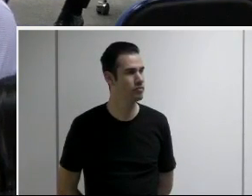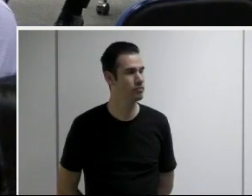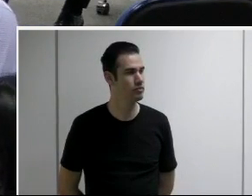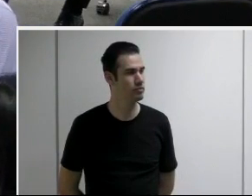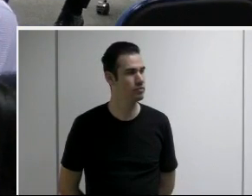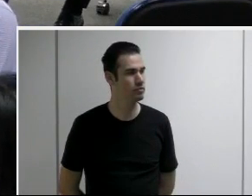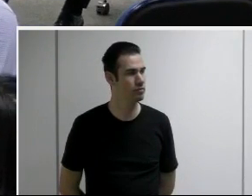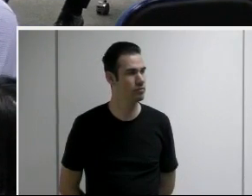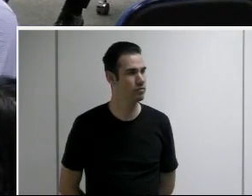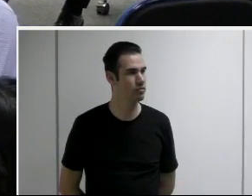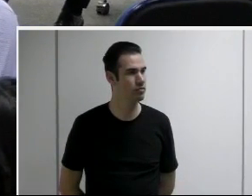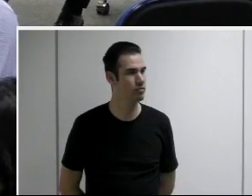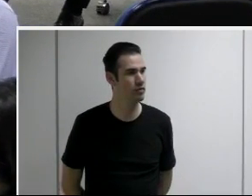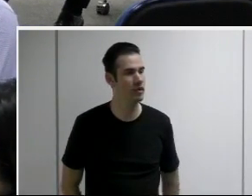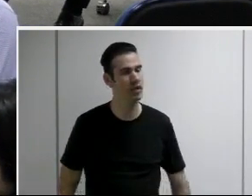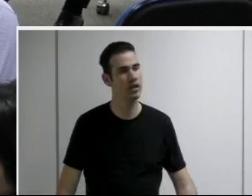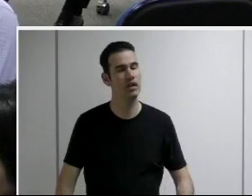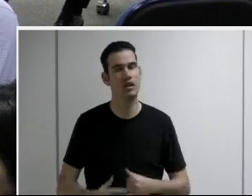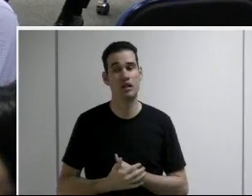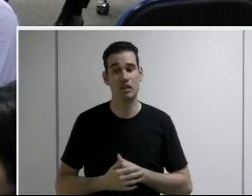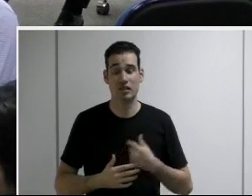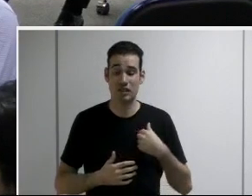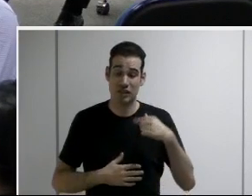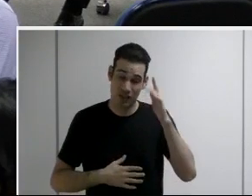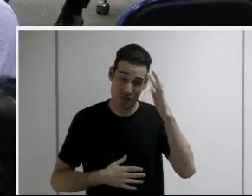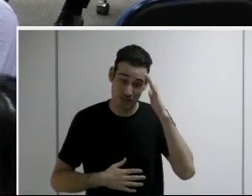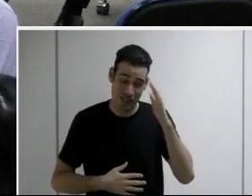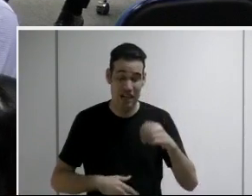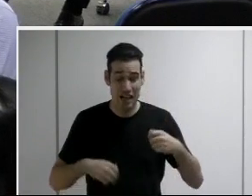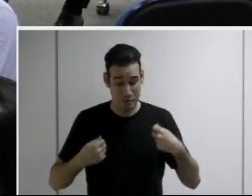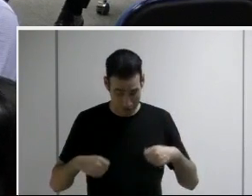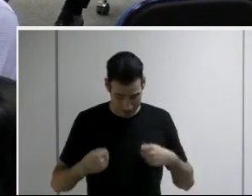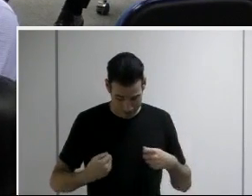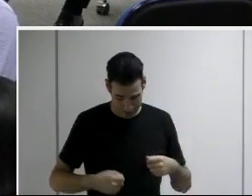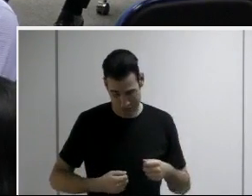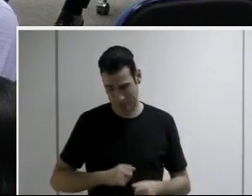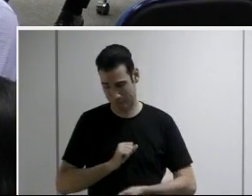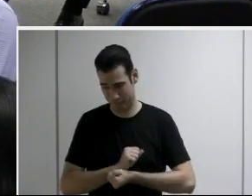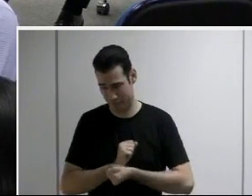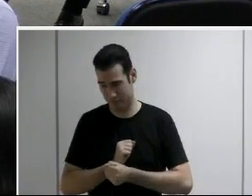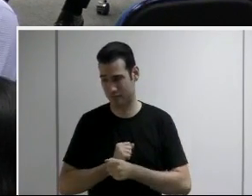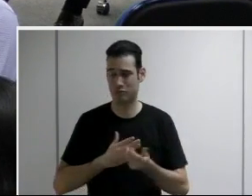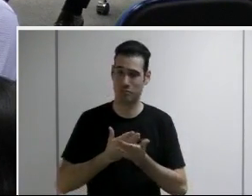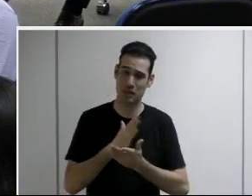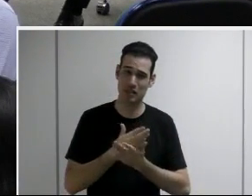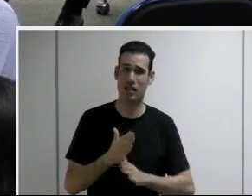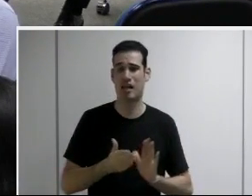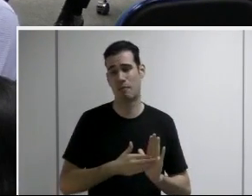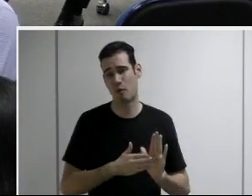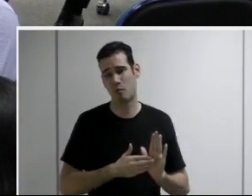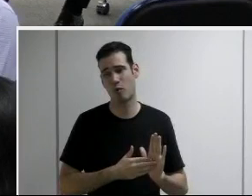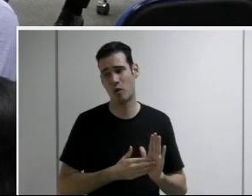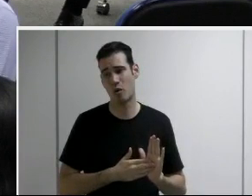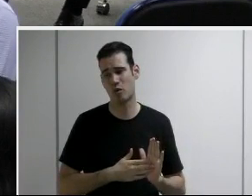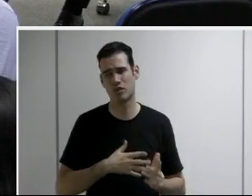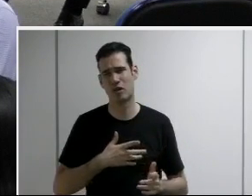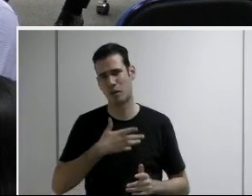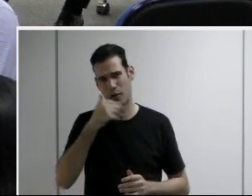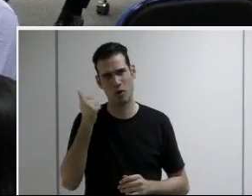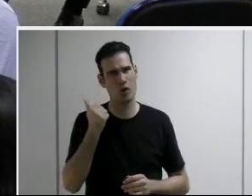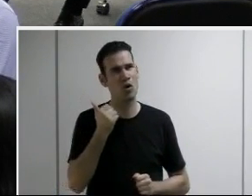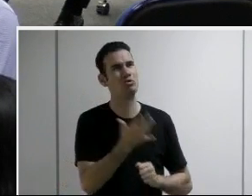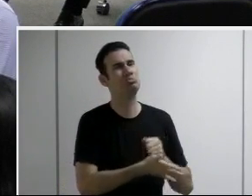Eu penso que a solução seria você não depender de uma aprovação. Você pode até ter uma revisão da autoridade, mas não a